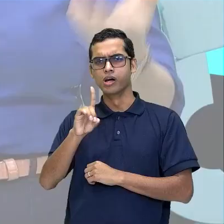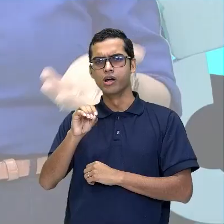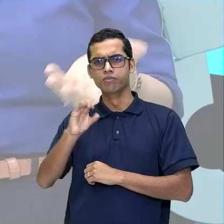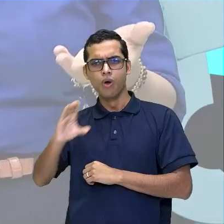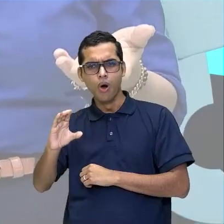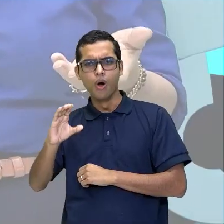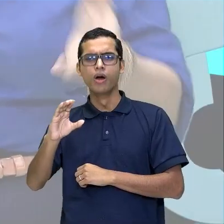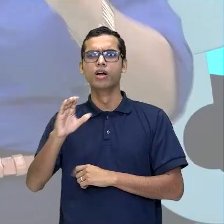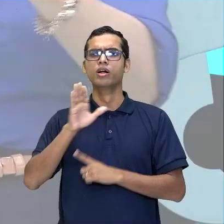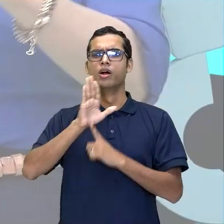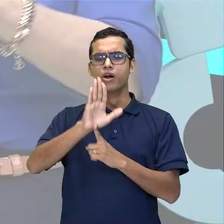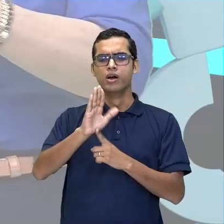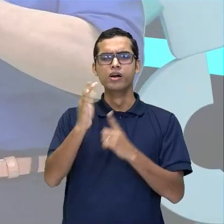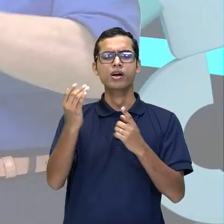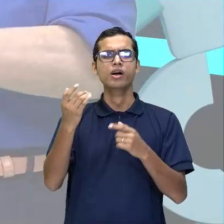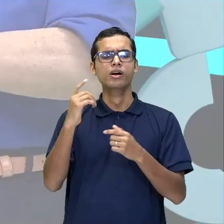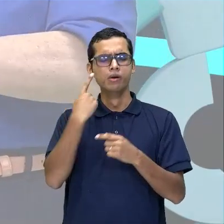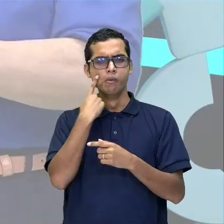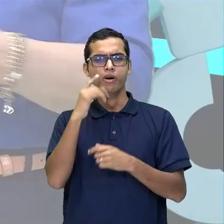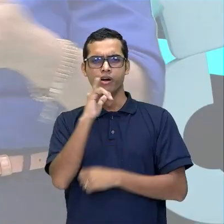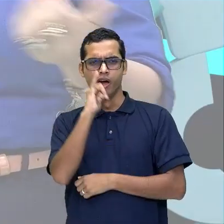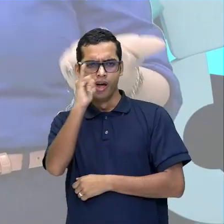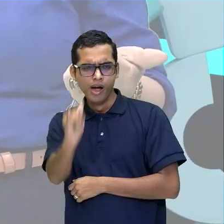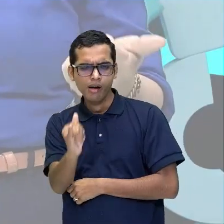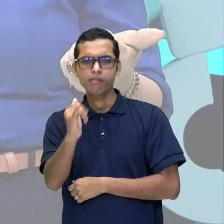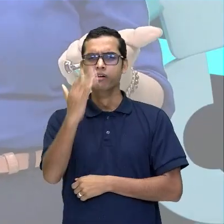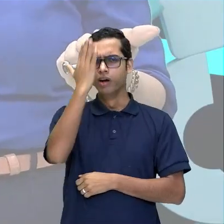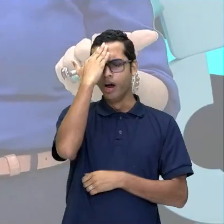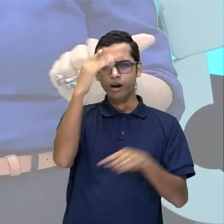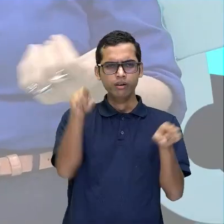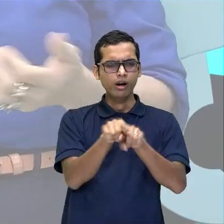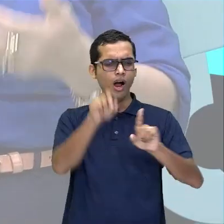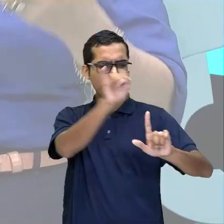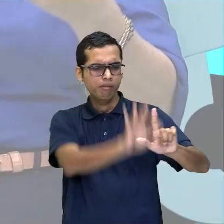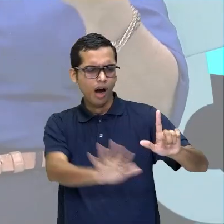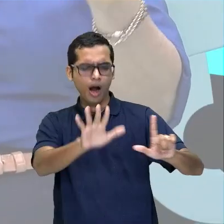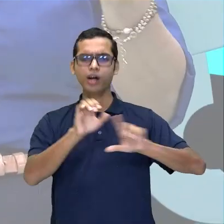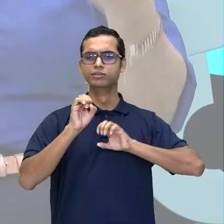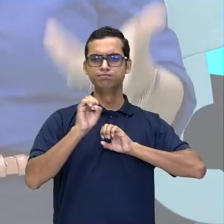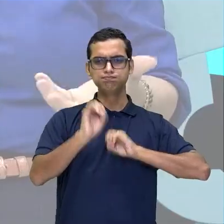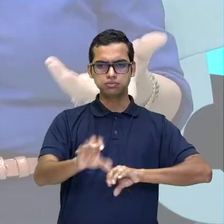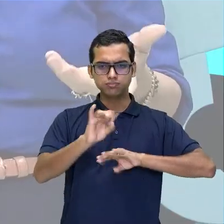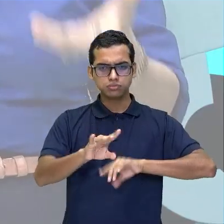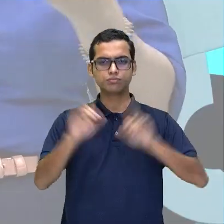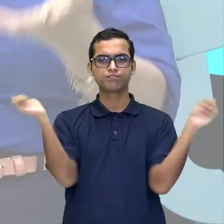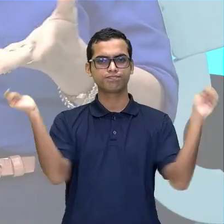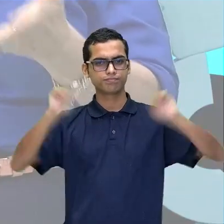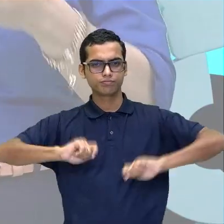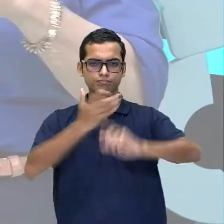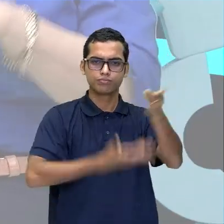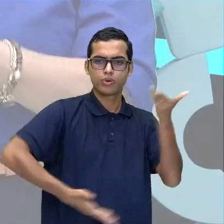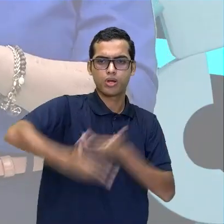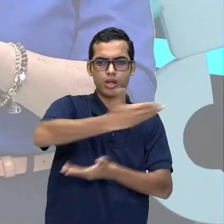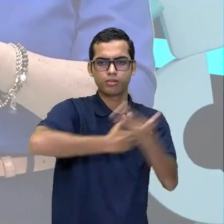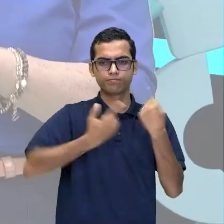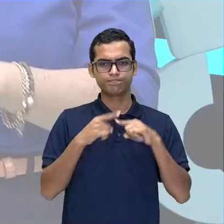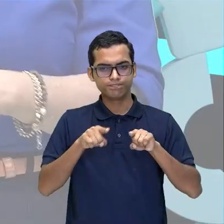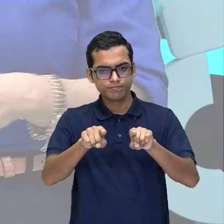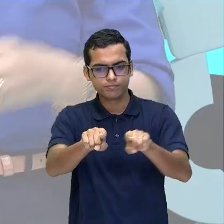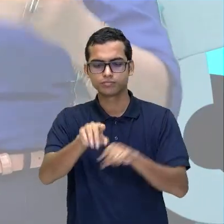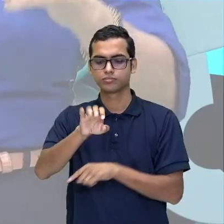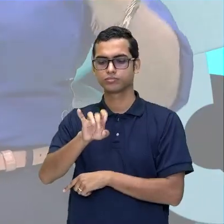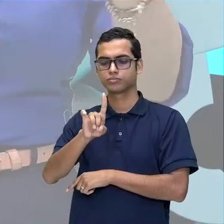informa ao mesmo tempo. Está na plataforma educativa, que permite interações em tempo